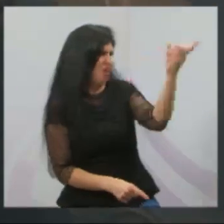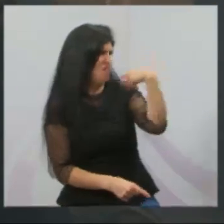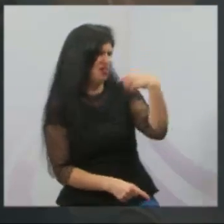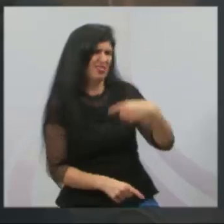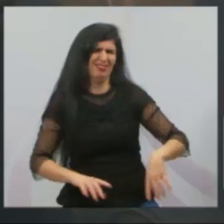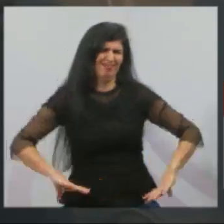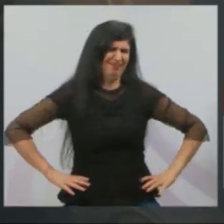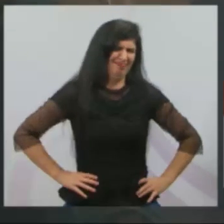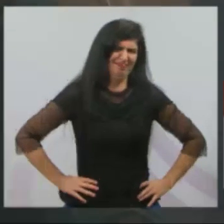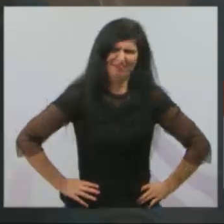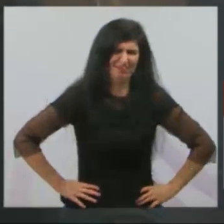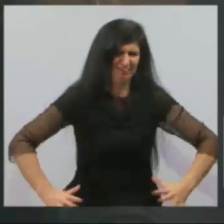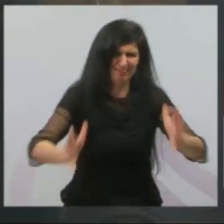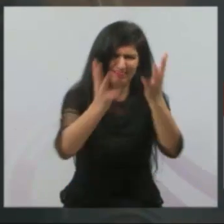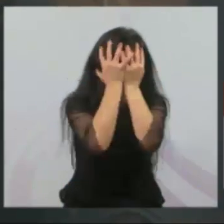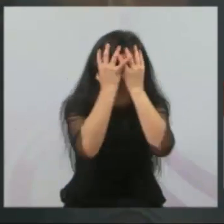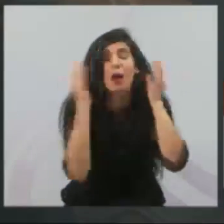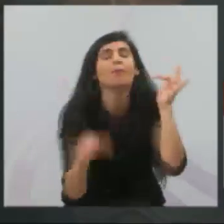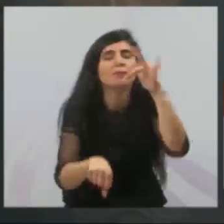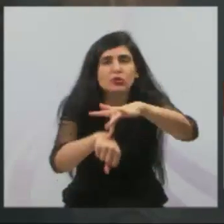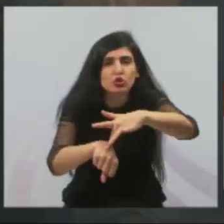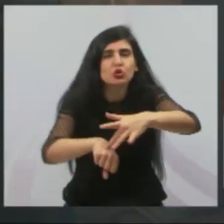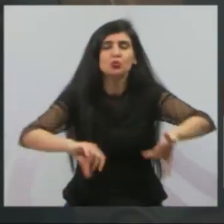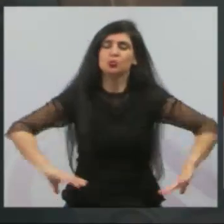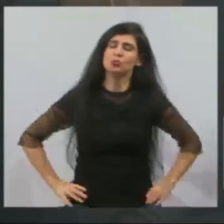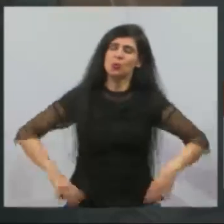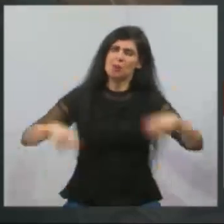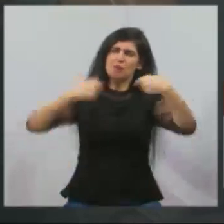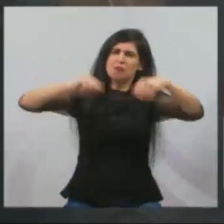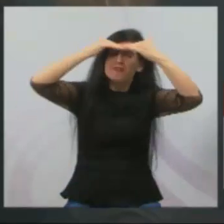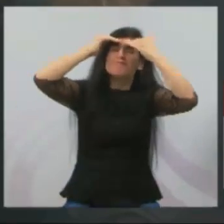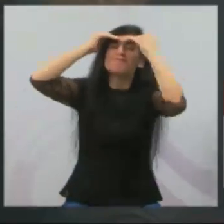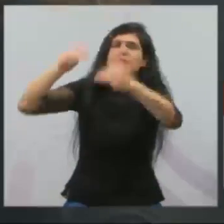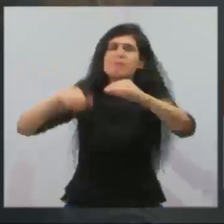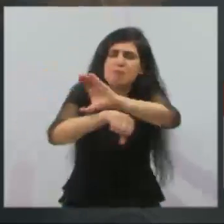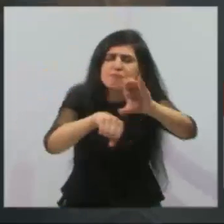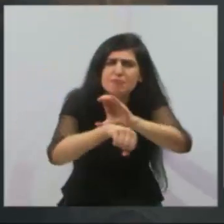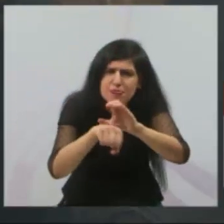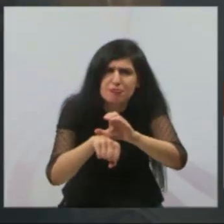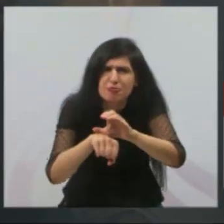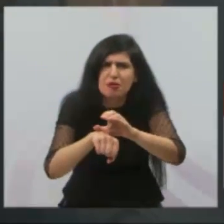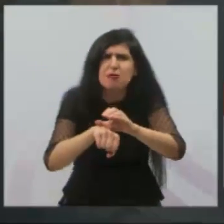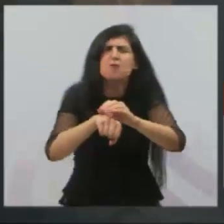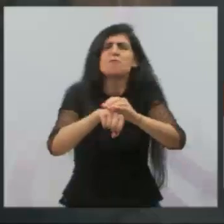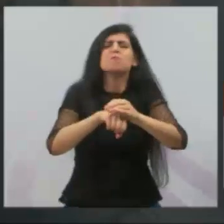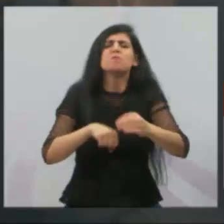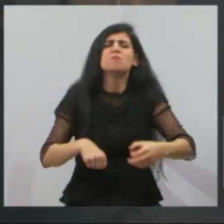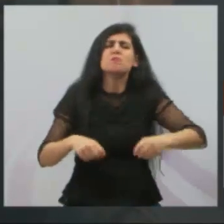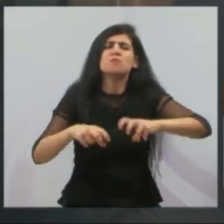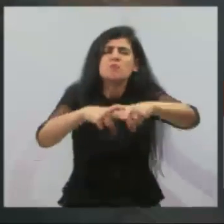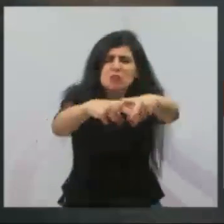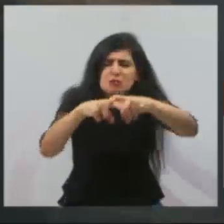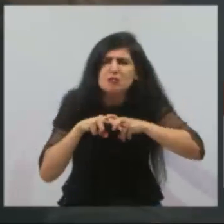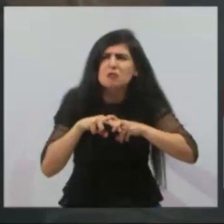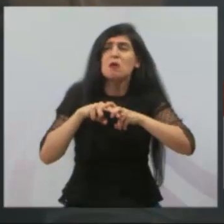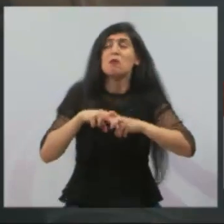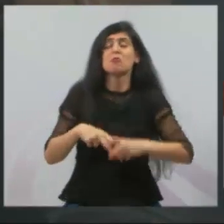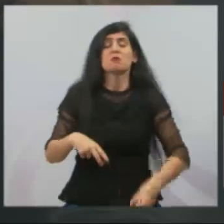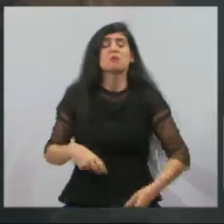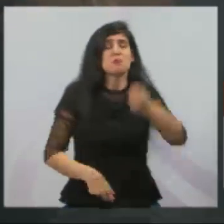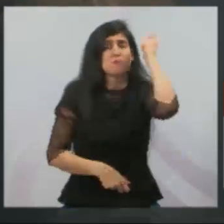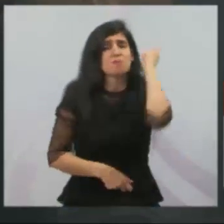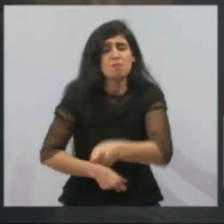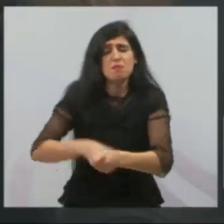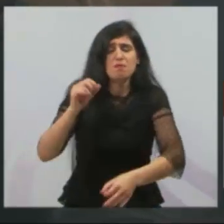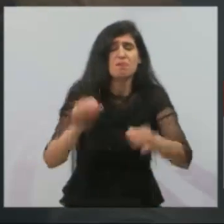estaríamos aqui respeitando a Constituição? E é bem por isso que existe no Supremo Tribunal Federal